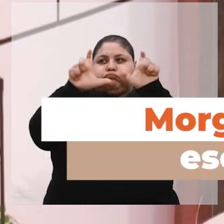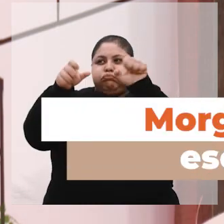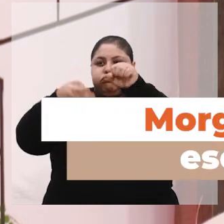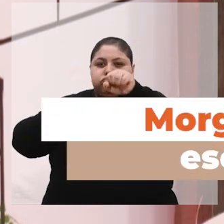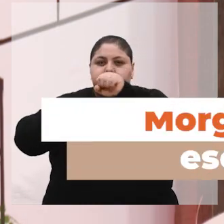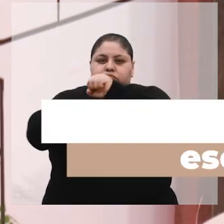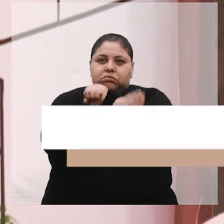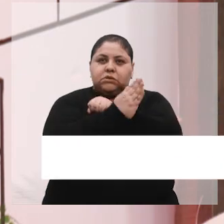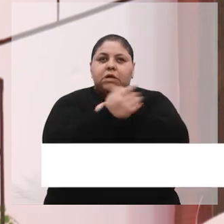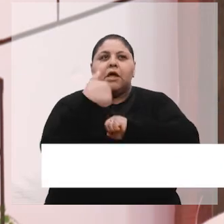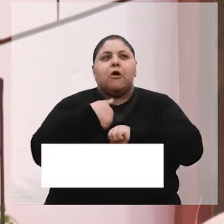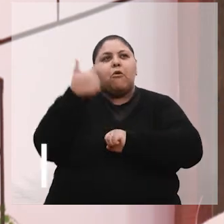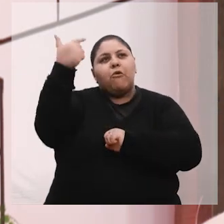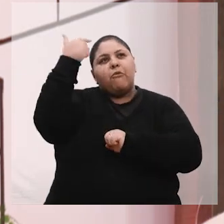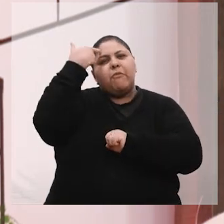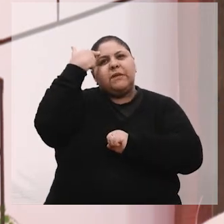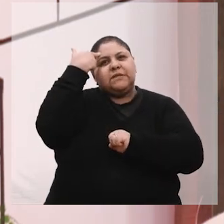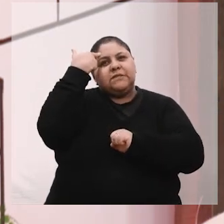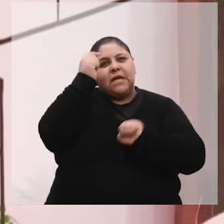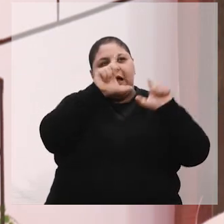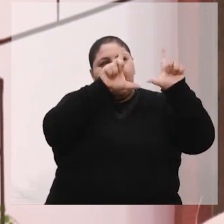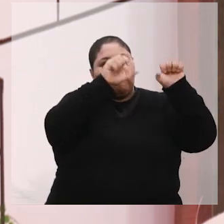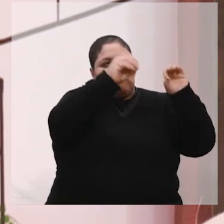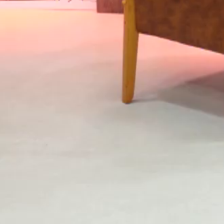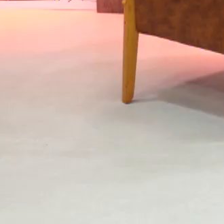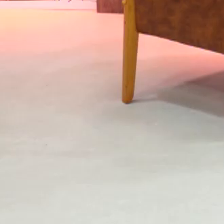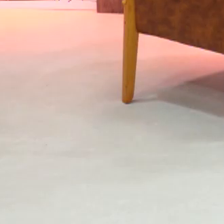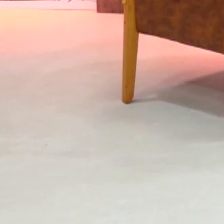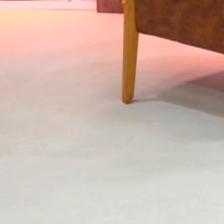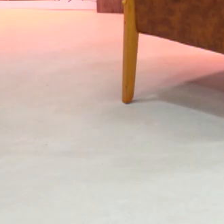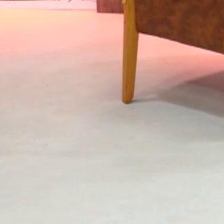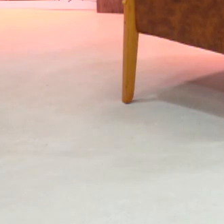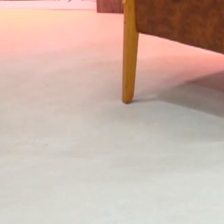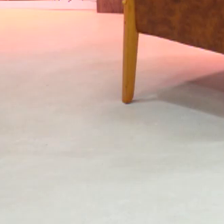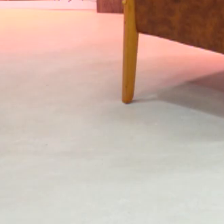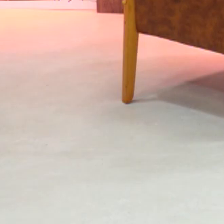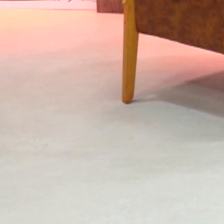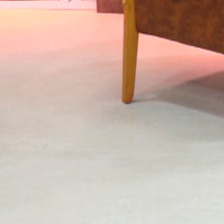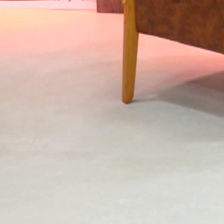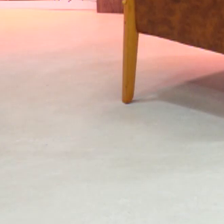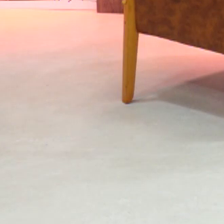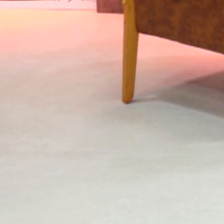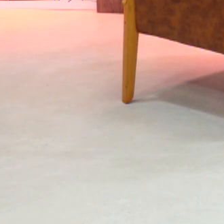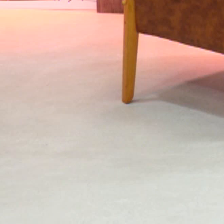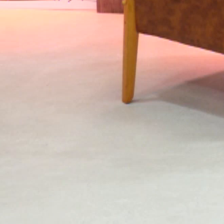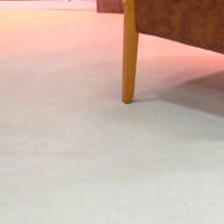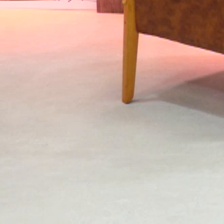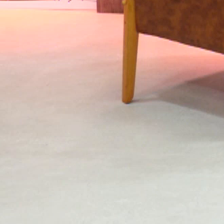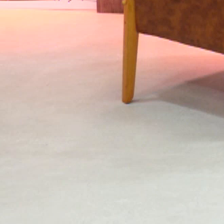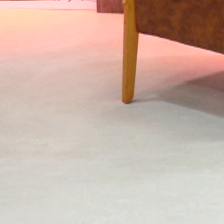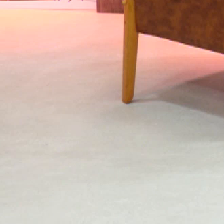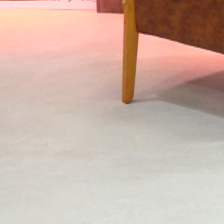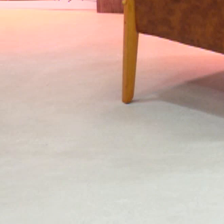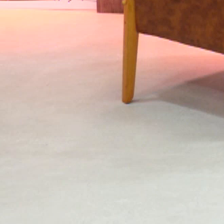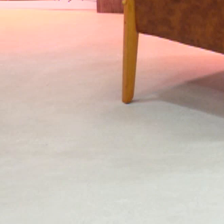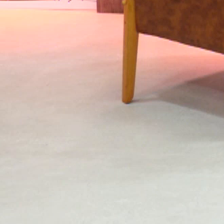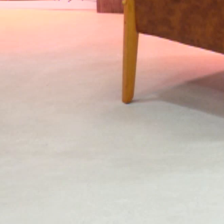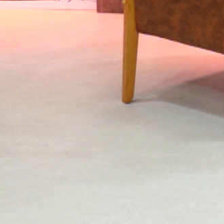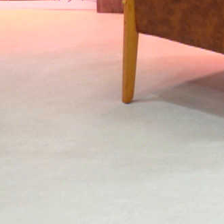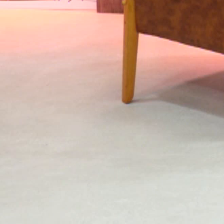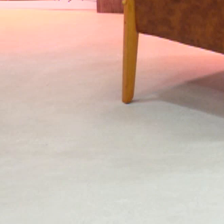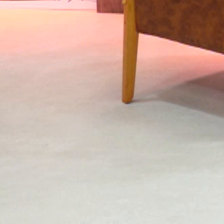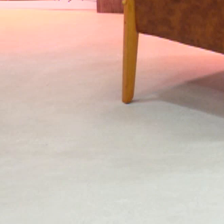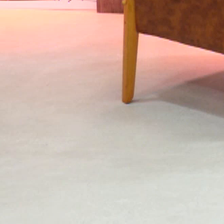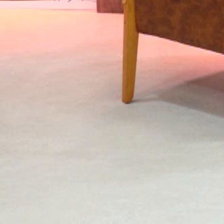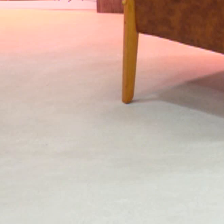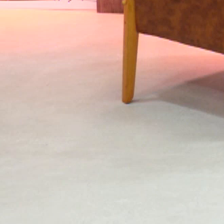viagens. E por um momento eu pensei, vou colocar as fotos no livro. As fotos que eu fiz. Mas eu não queria que ele ficasse vinculado a